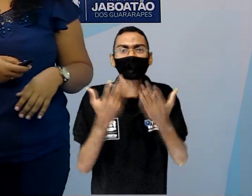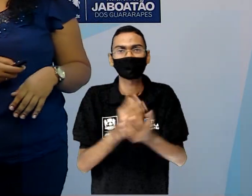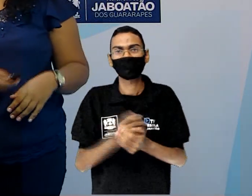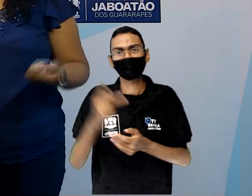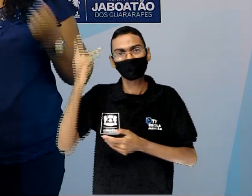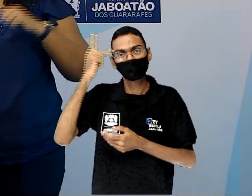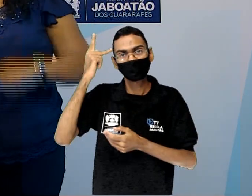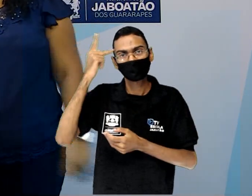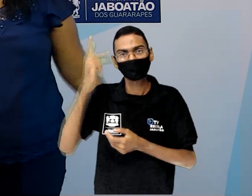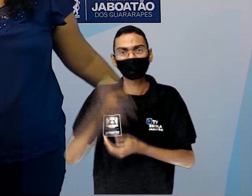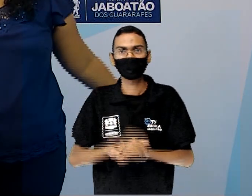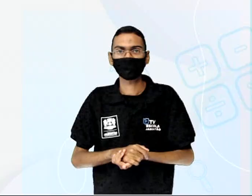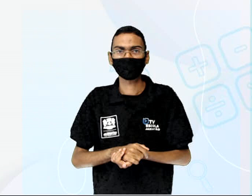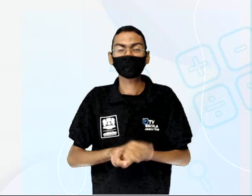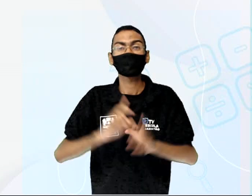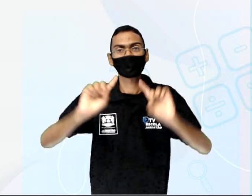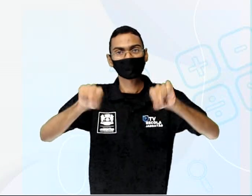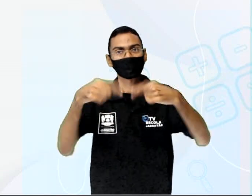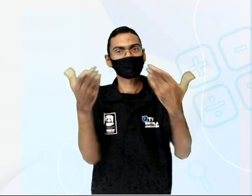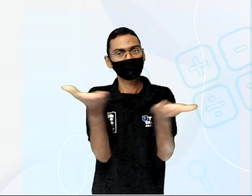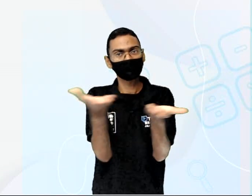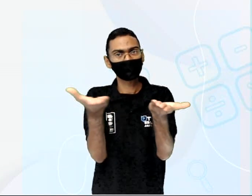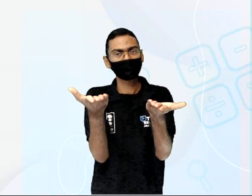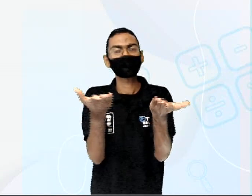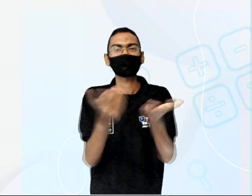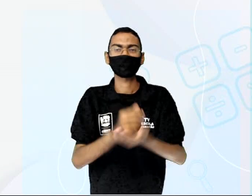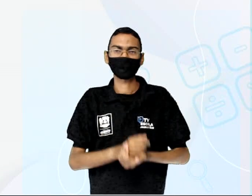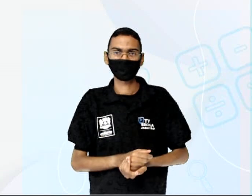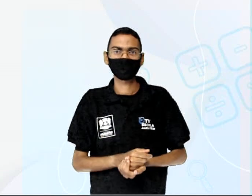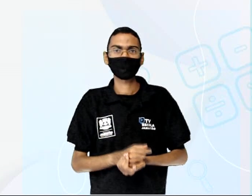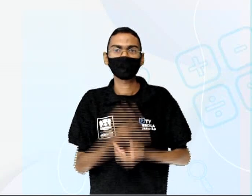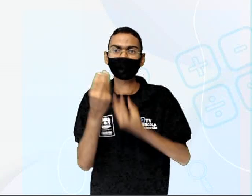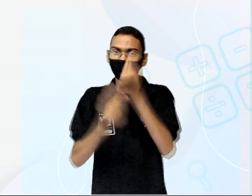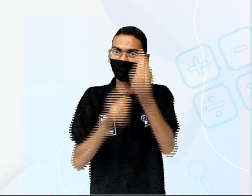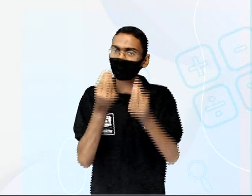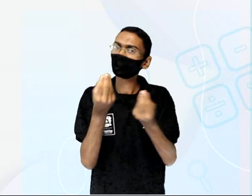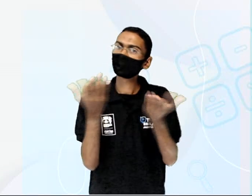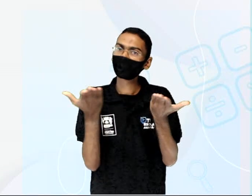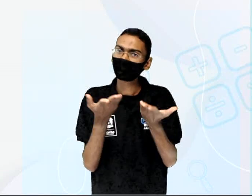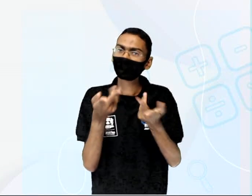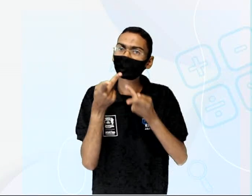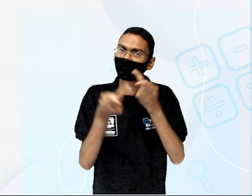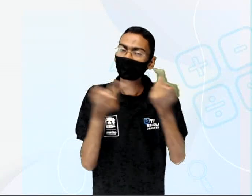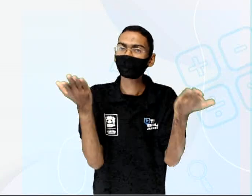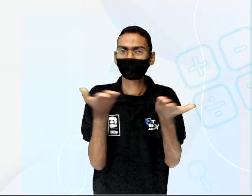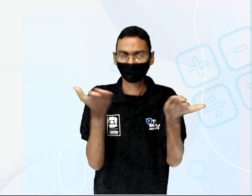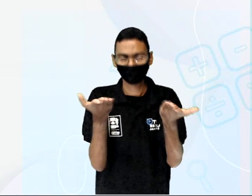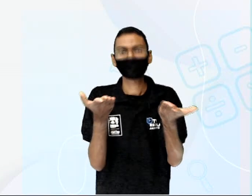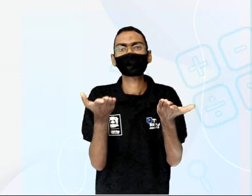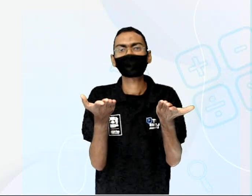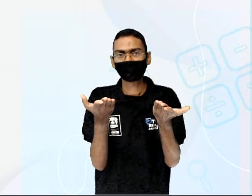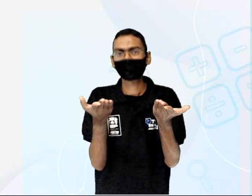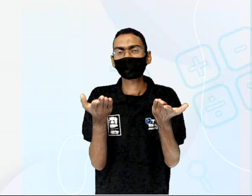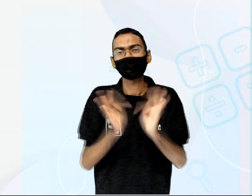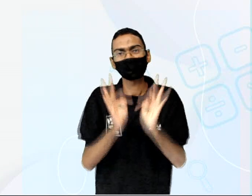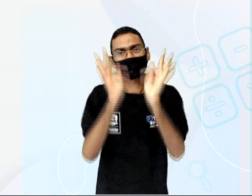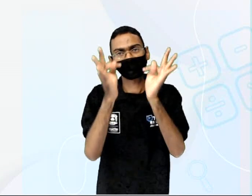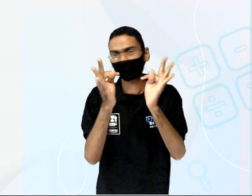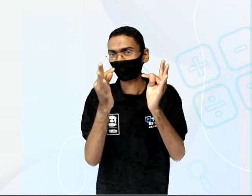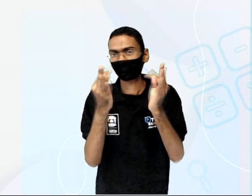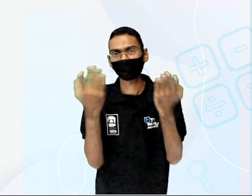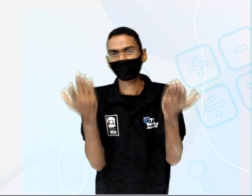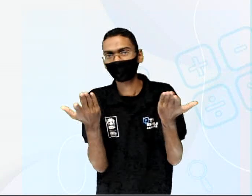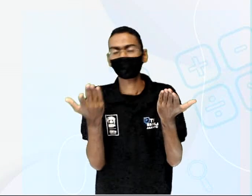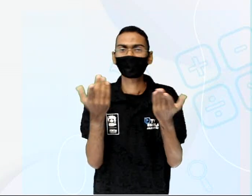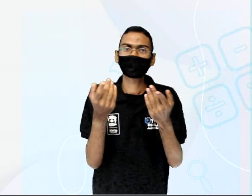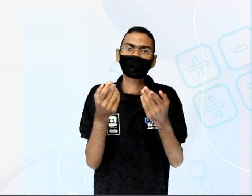Paulo. Vamos para o nosso desafio? Seguinte, como eu te falei, a tecnologia ela não está aliada simplesmente